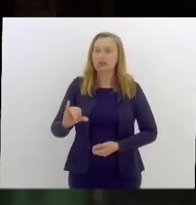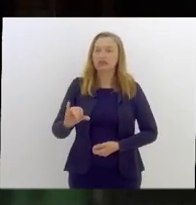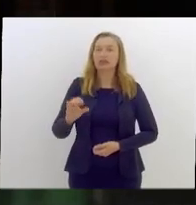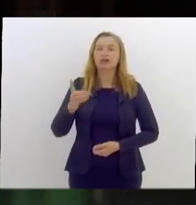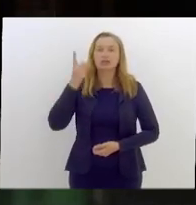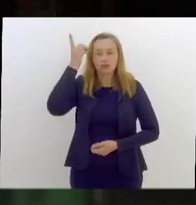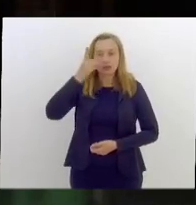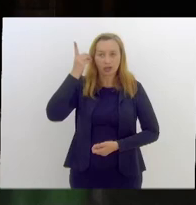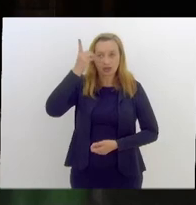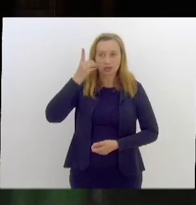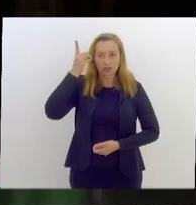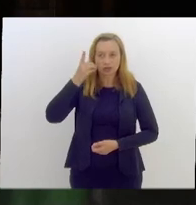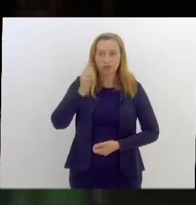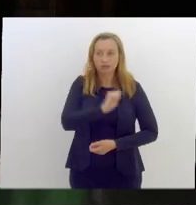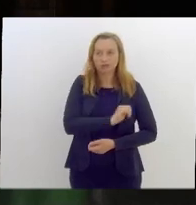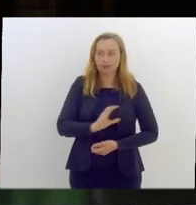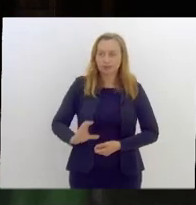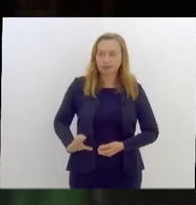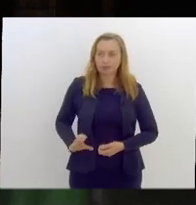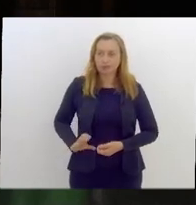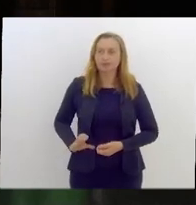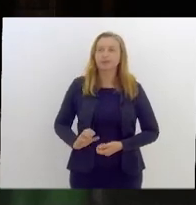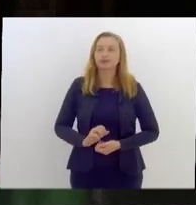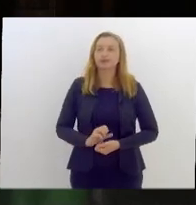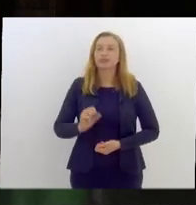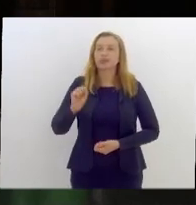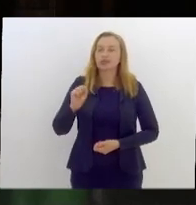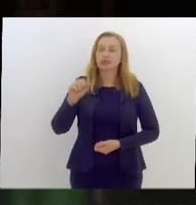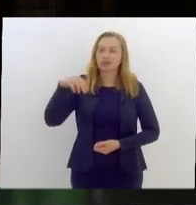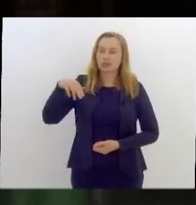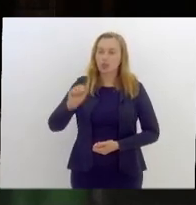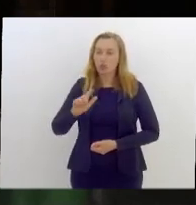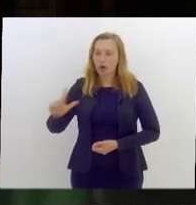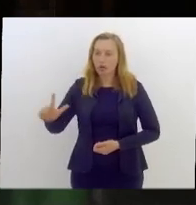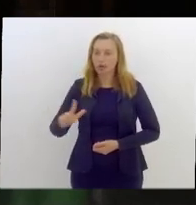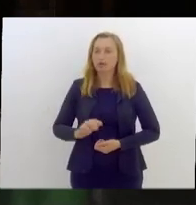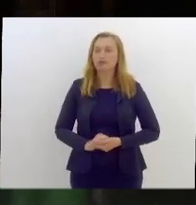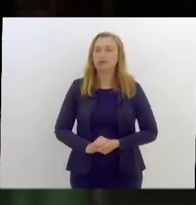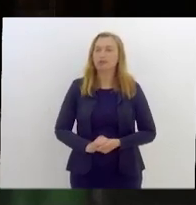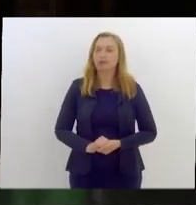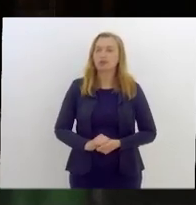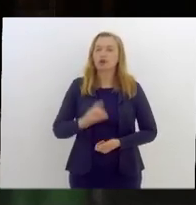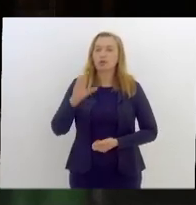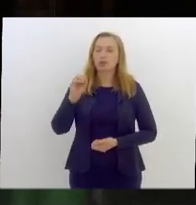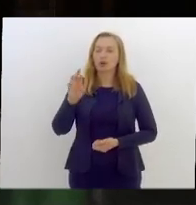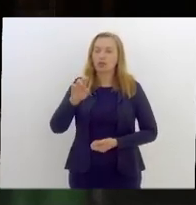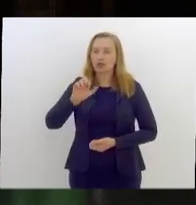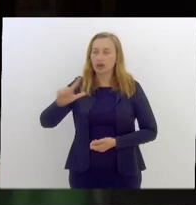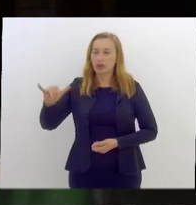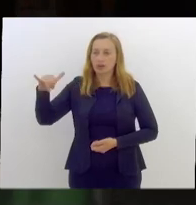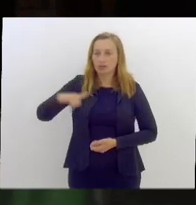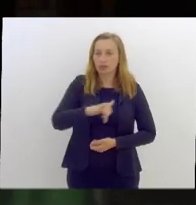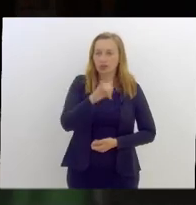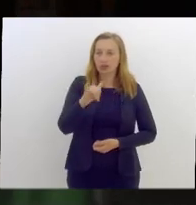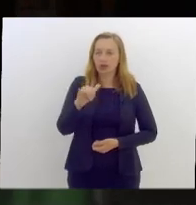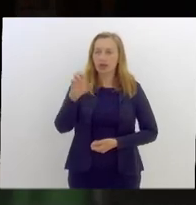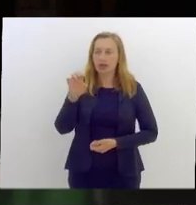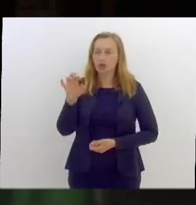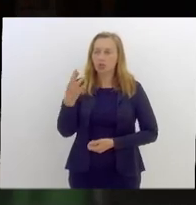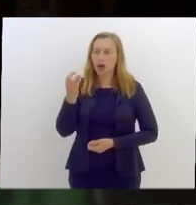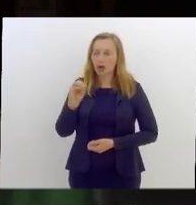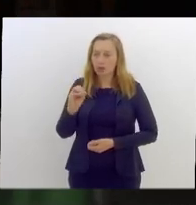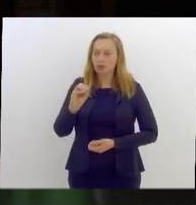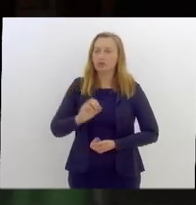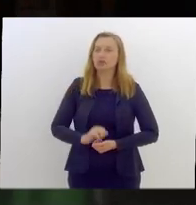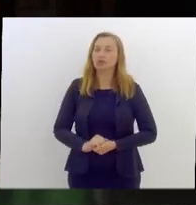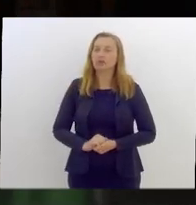Autores, deputados André Siciliano e Samuel Malafaia. E o Coronel Aviador, Eduardo Almeida da